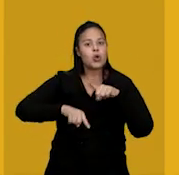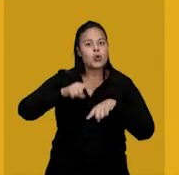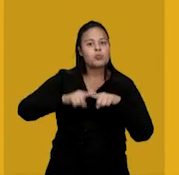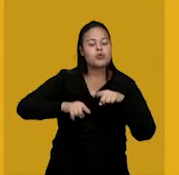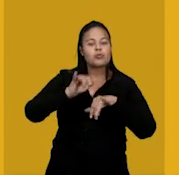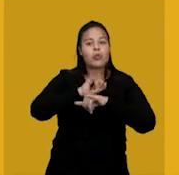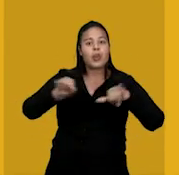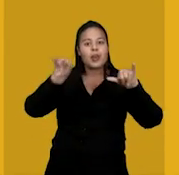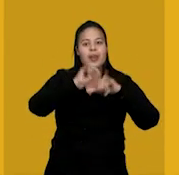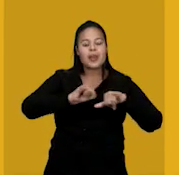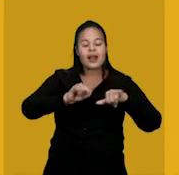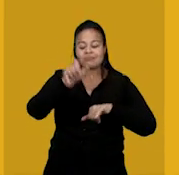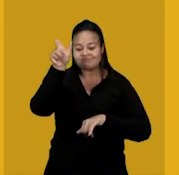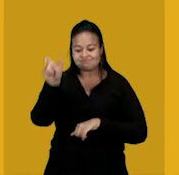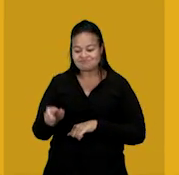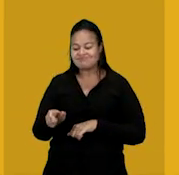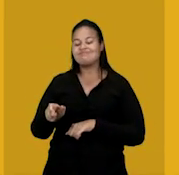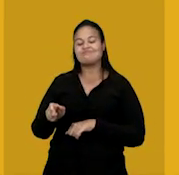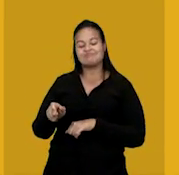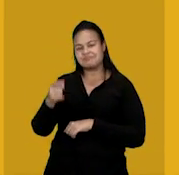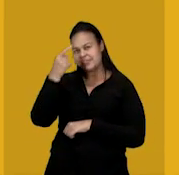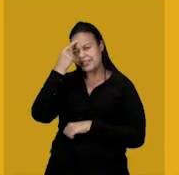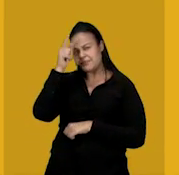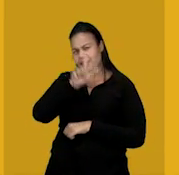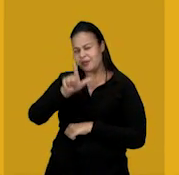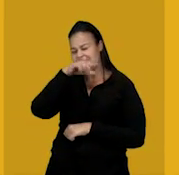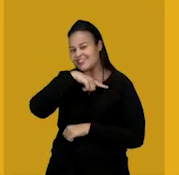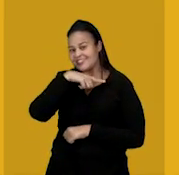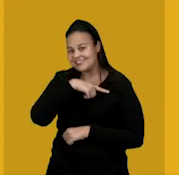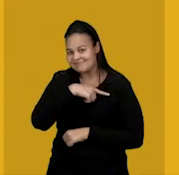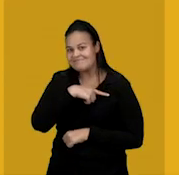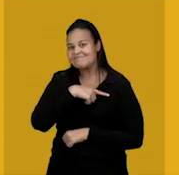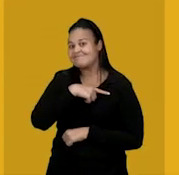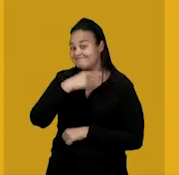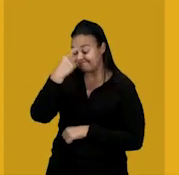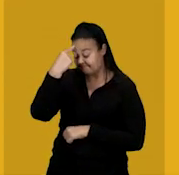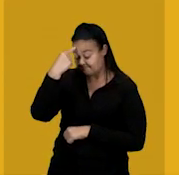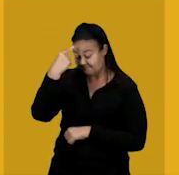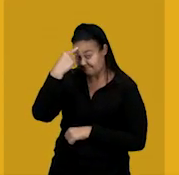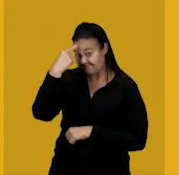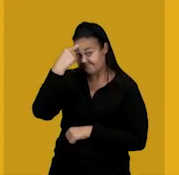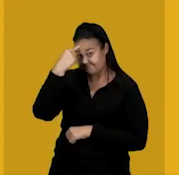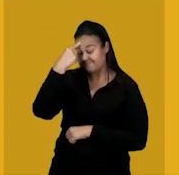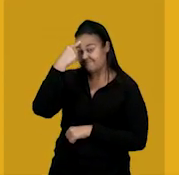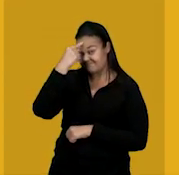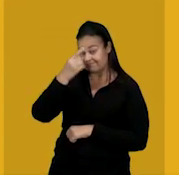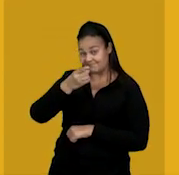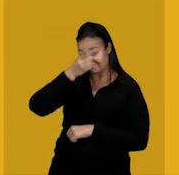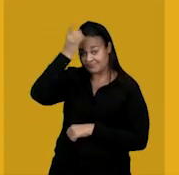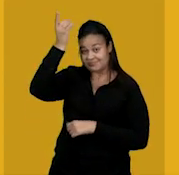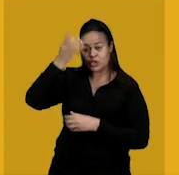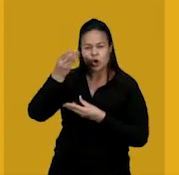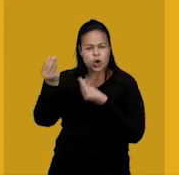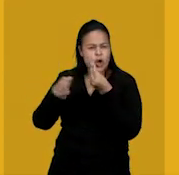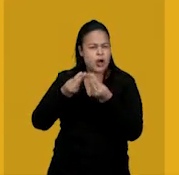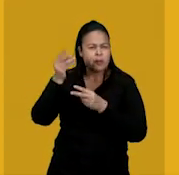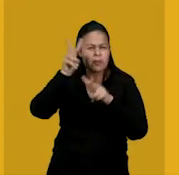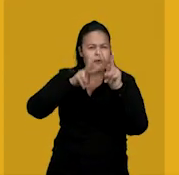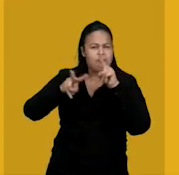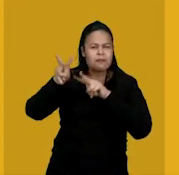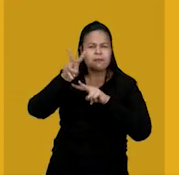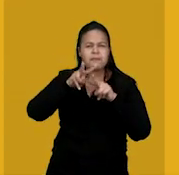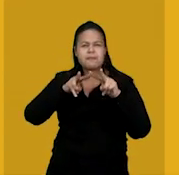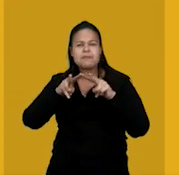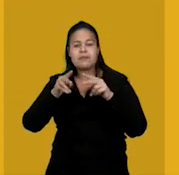divulgado, comunicado, ok? Olha só, a finalidade dela é persuadir alguém a